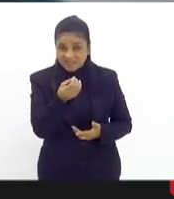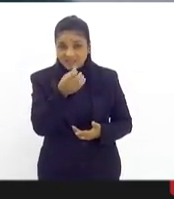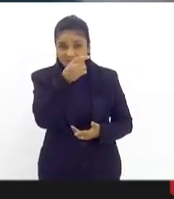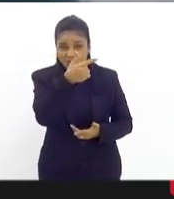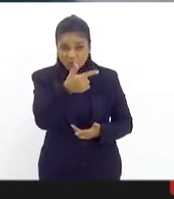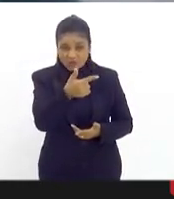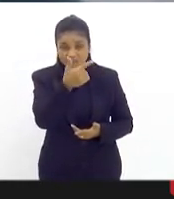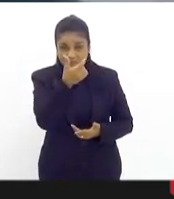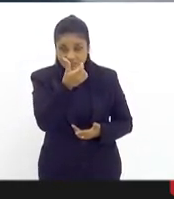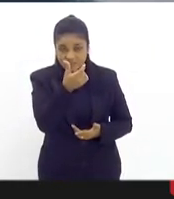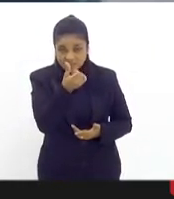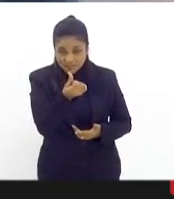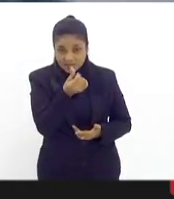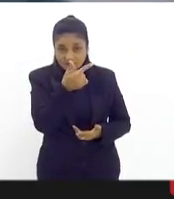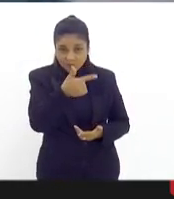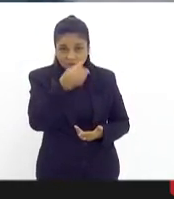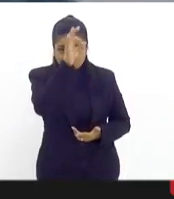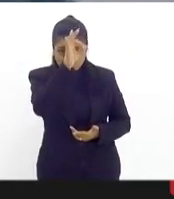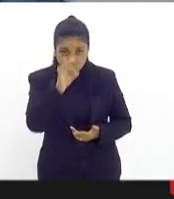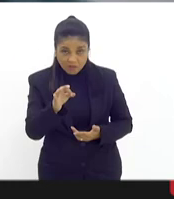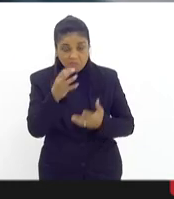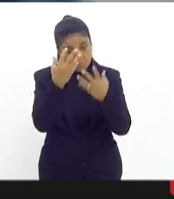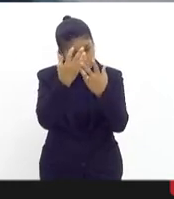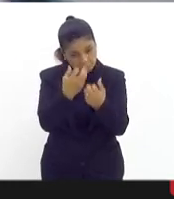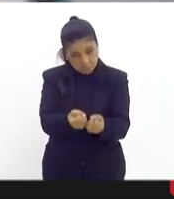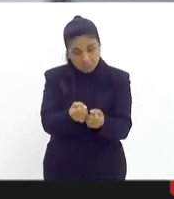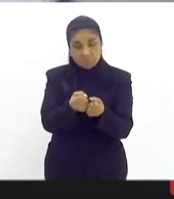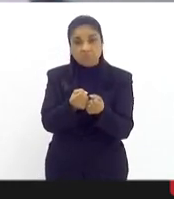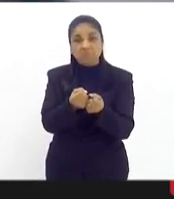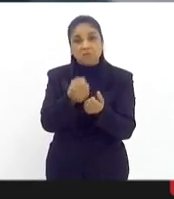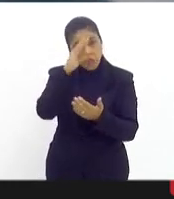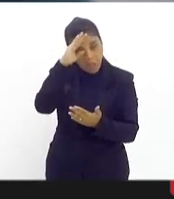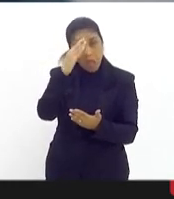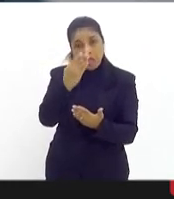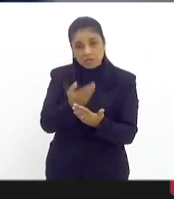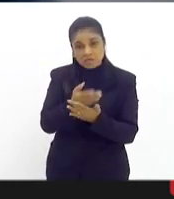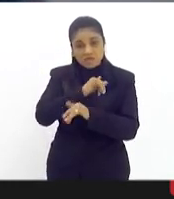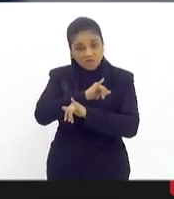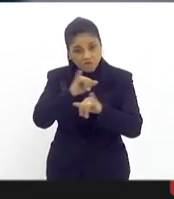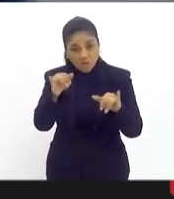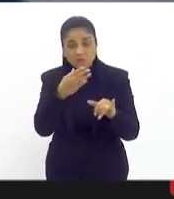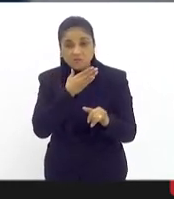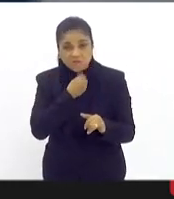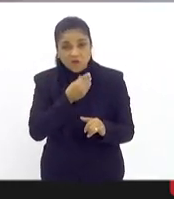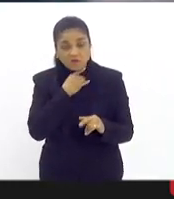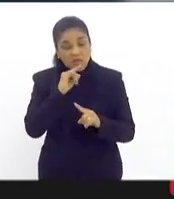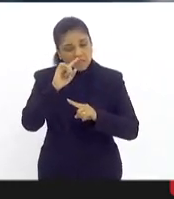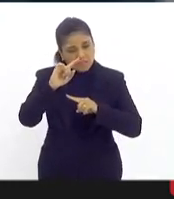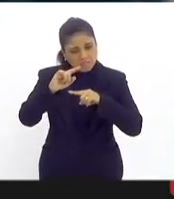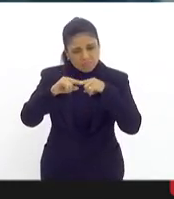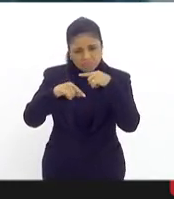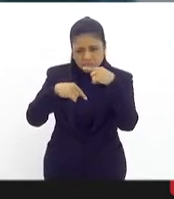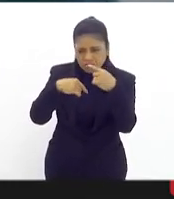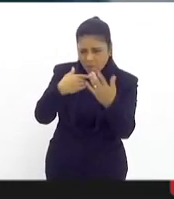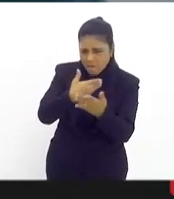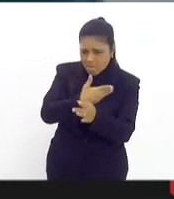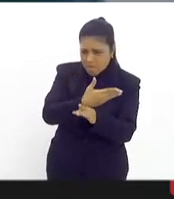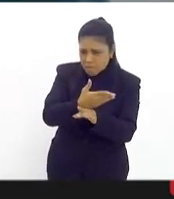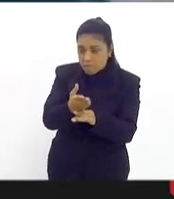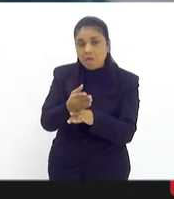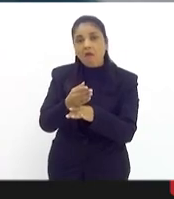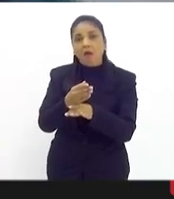pessoas admitem que acreditaram em informações falsas que muito tempo depois descobriram que eram